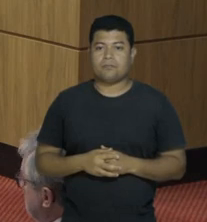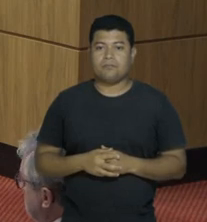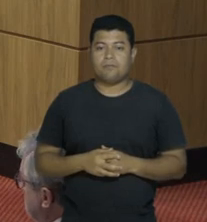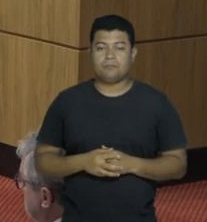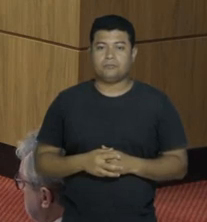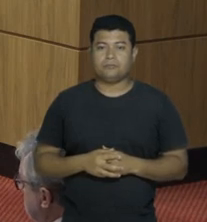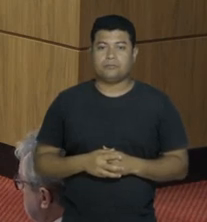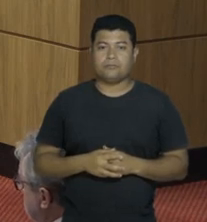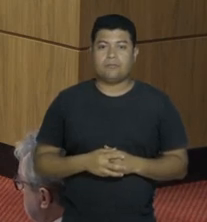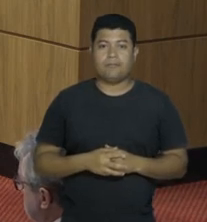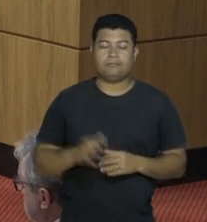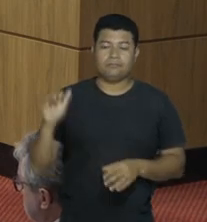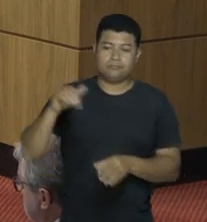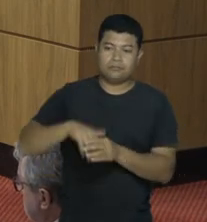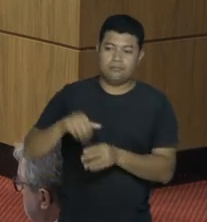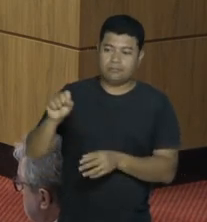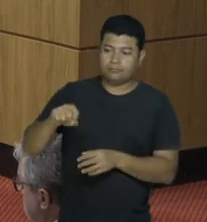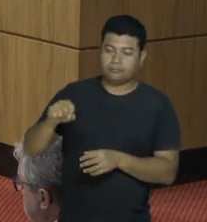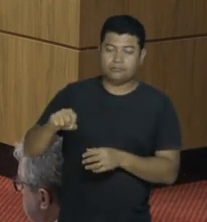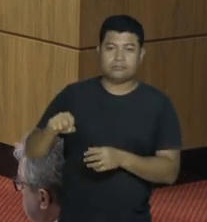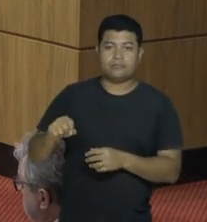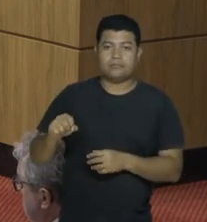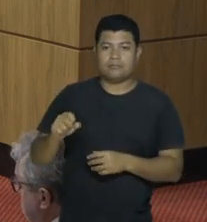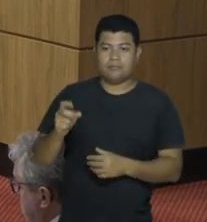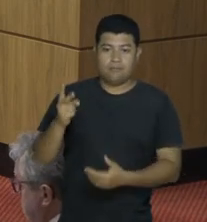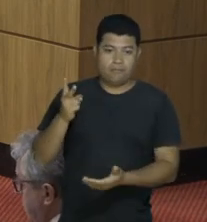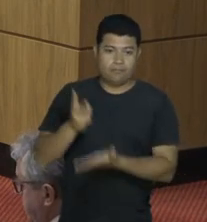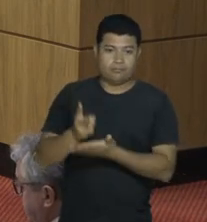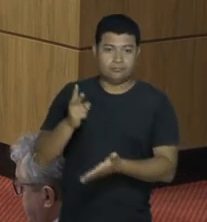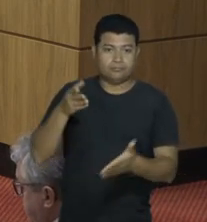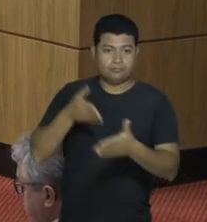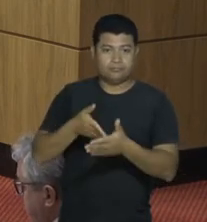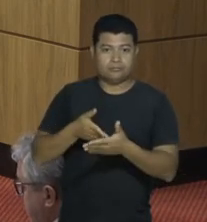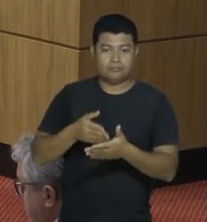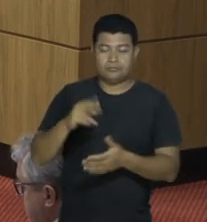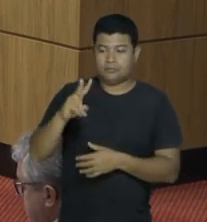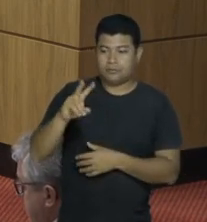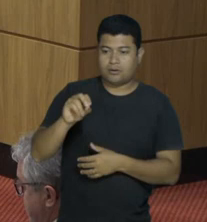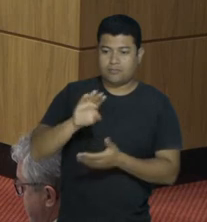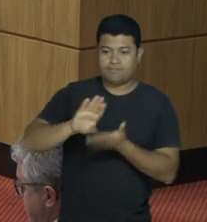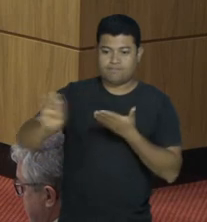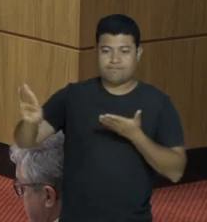Quem vota sim, mantém o veto. Quem vota não, rejeita o veto.